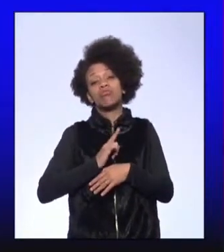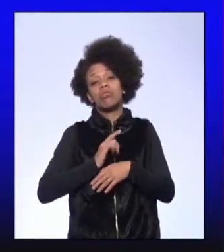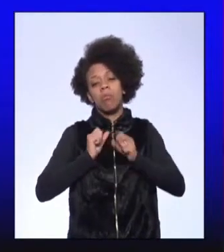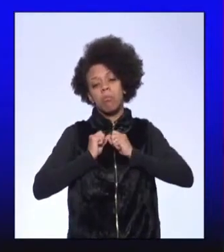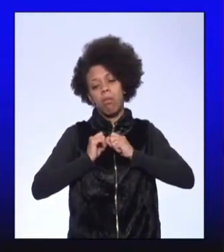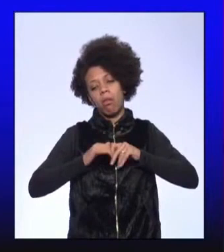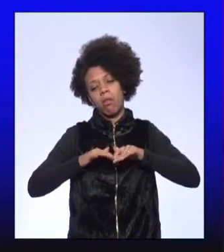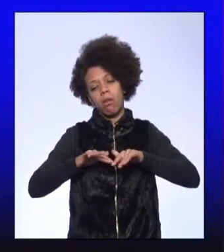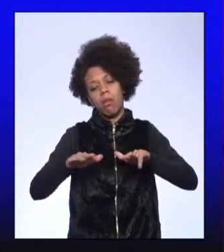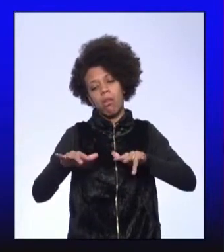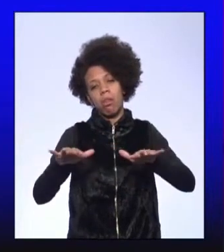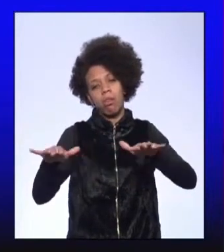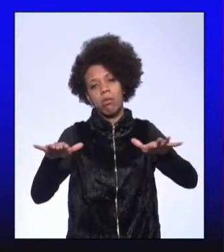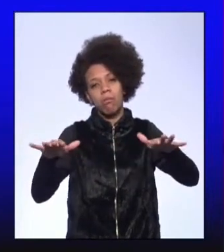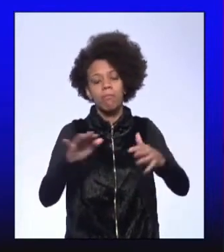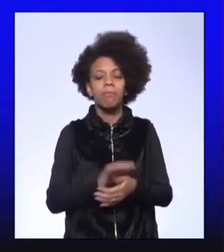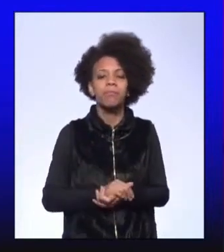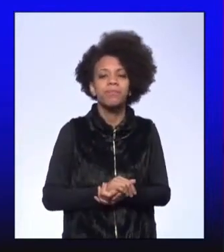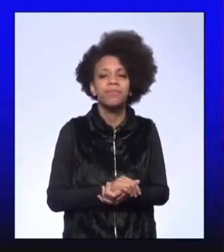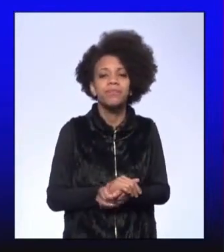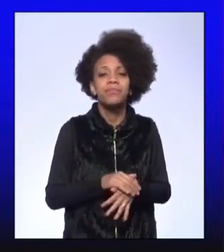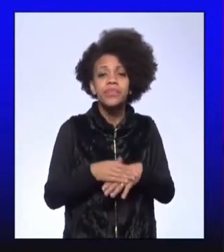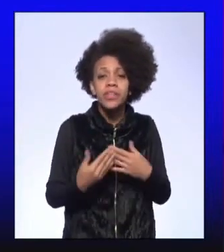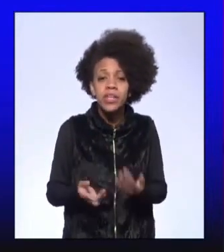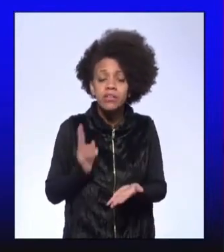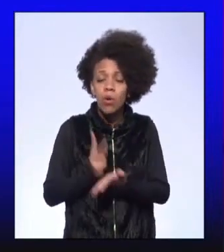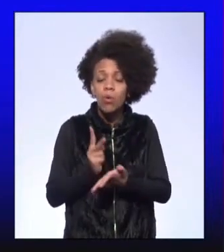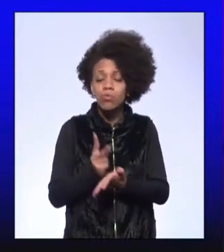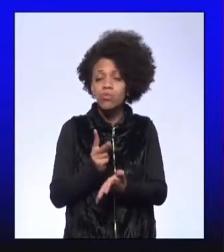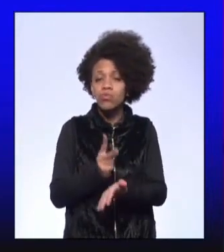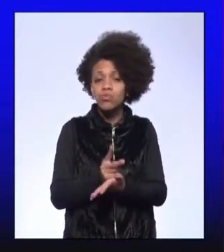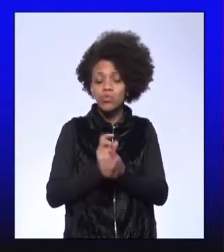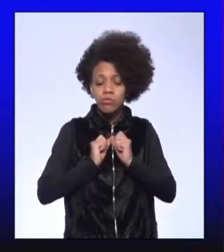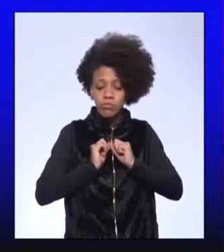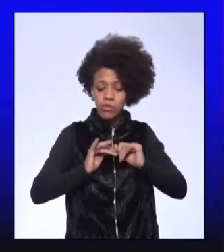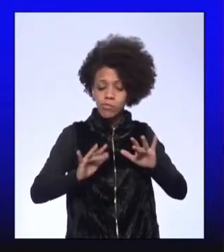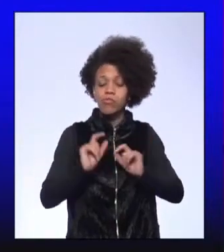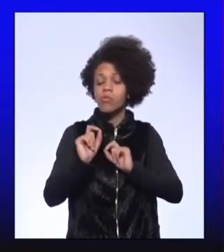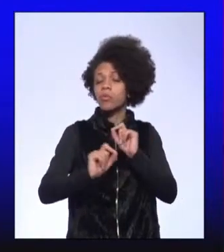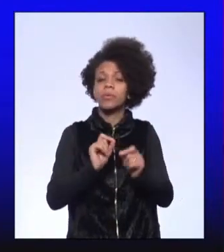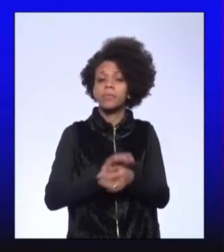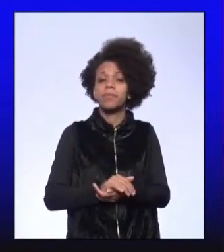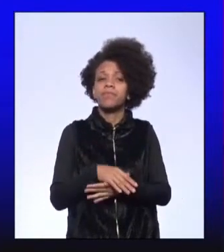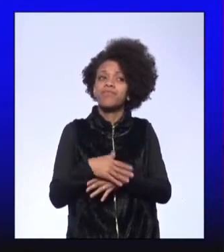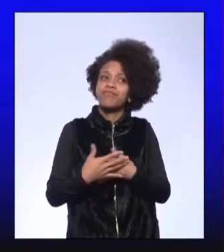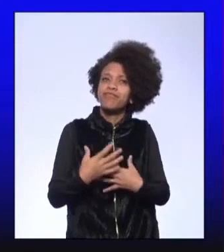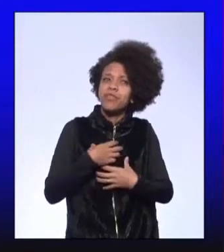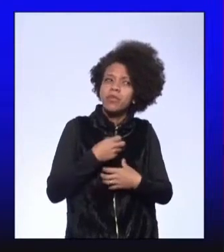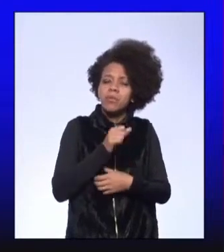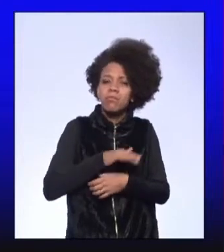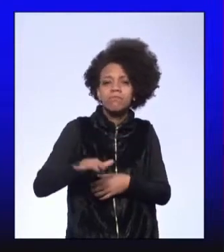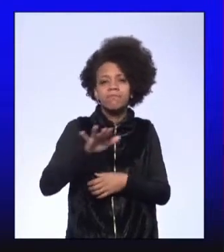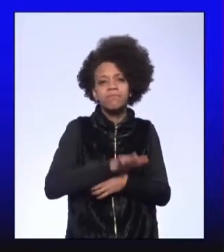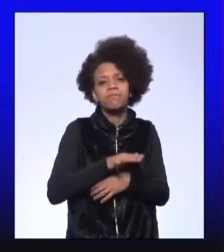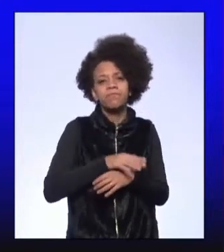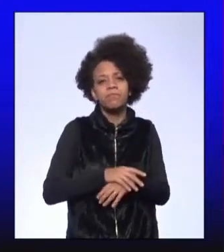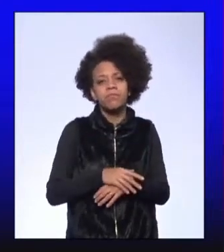eliminando o vírus a seus contactantes. E eles permanecem transmitindo o vírus de forma geral dentro da primeira